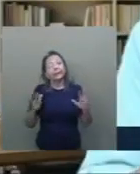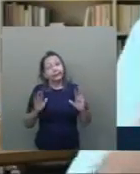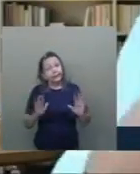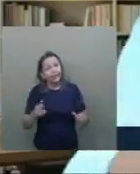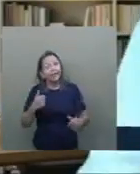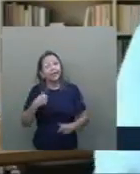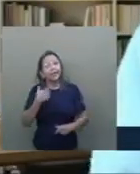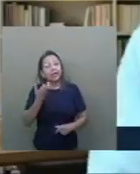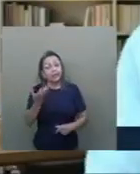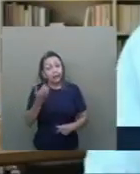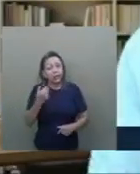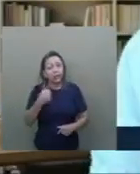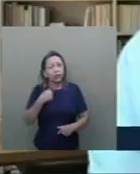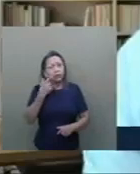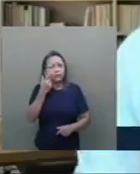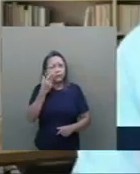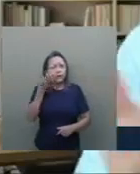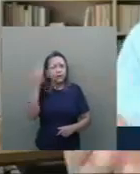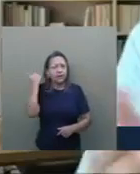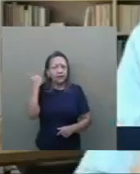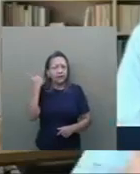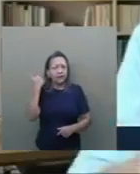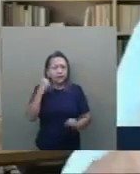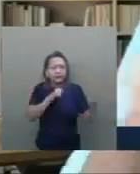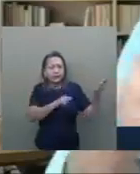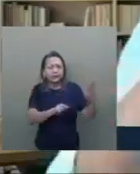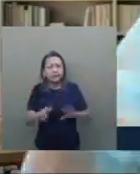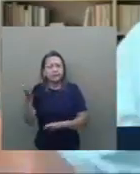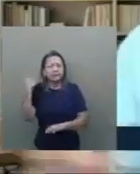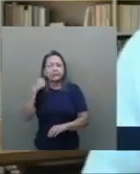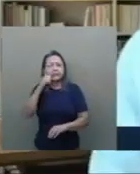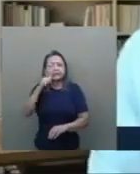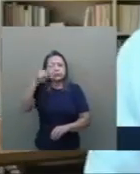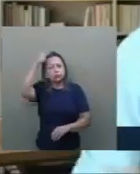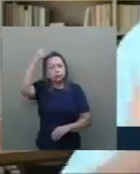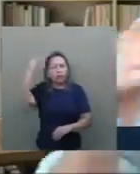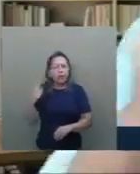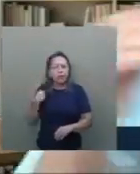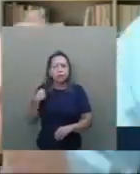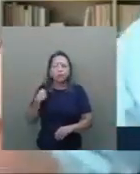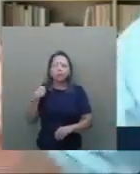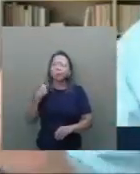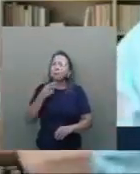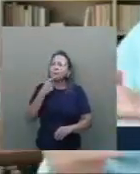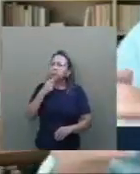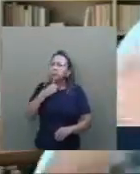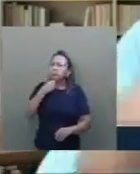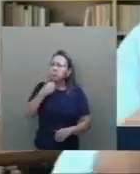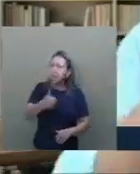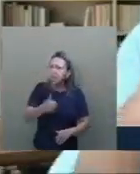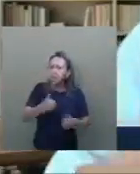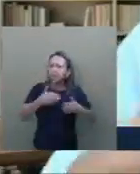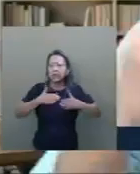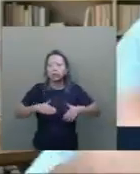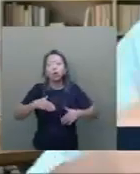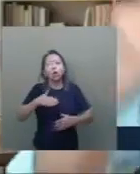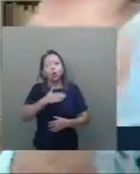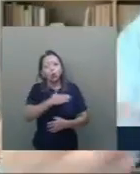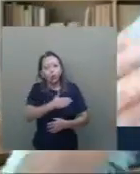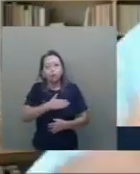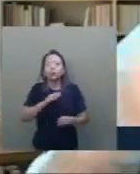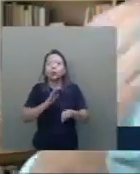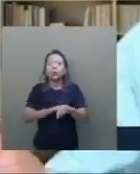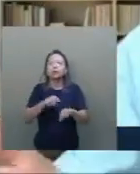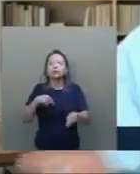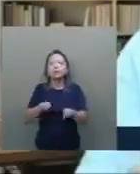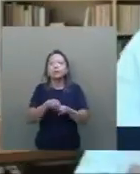Eu vi uma fala tua, Soraya Tronic, na semana passada, achei muito equilibrada, muito tranquila. Eu gosto quando eu também falo de